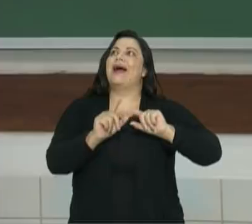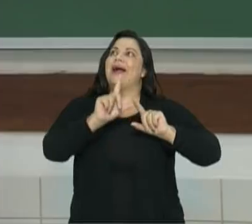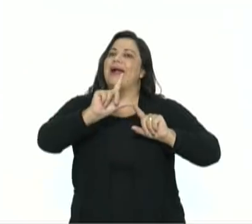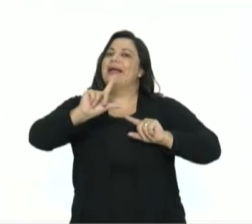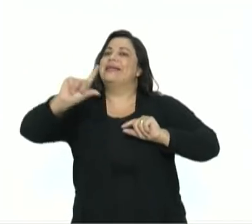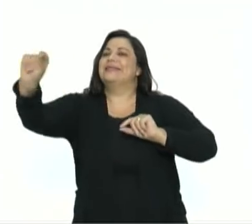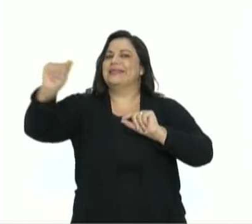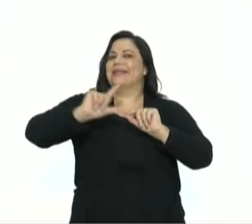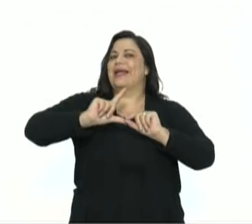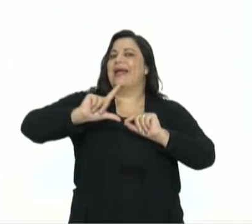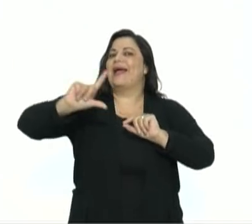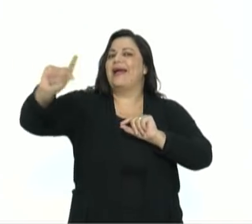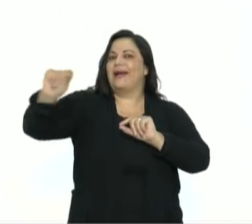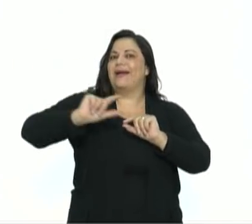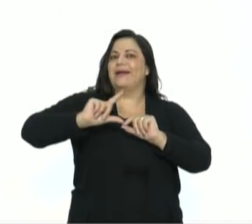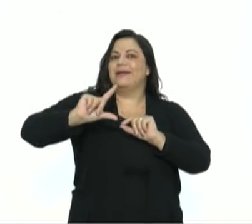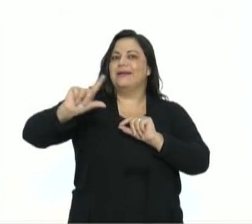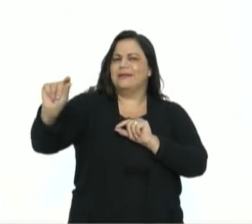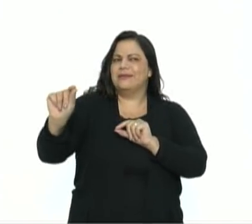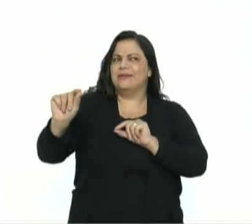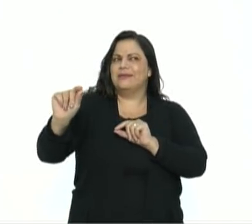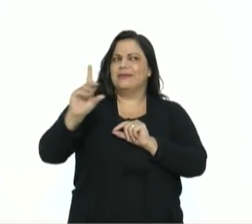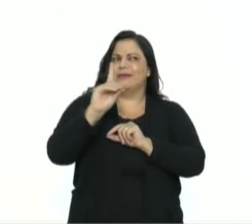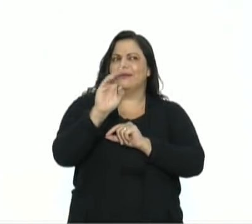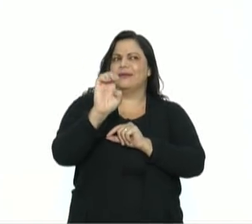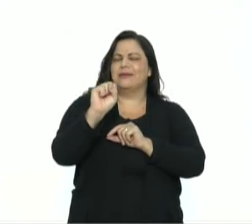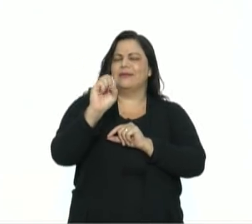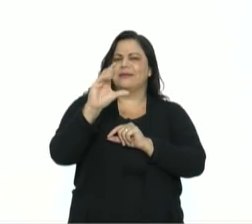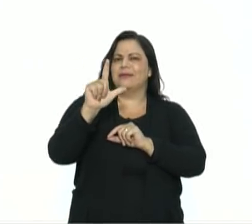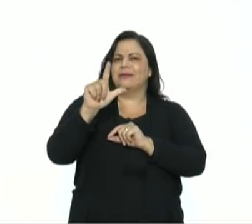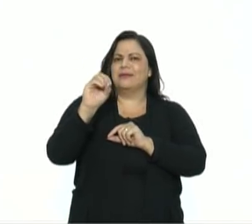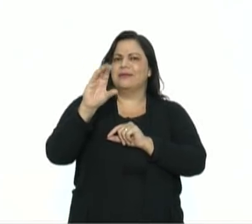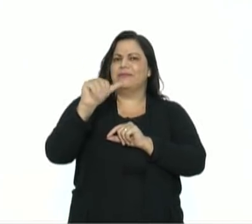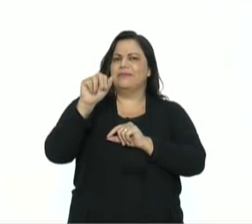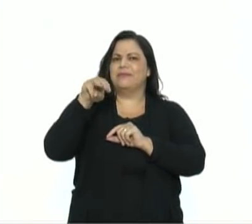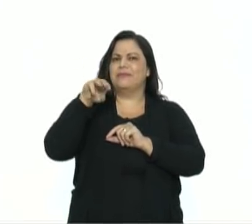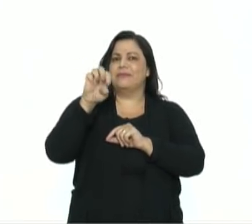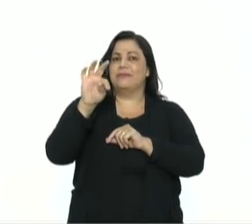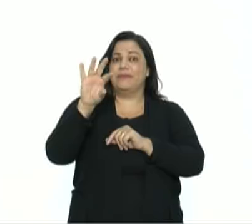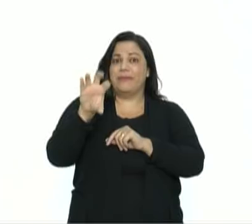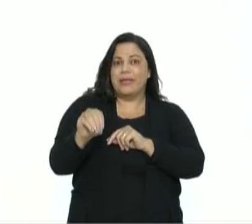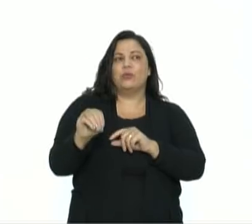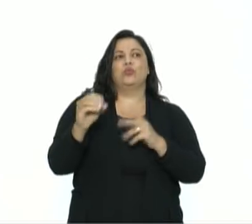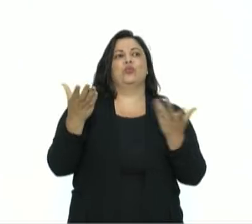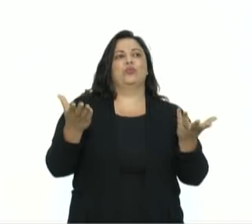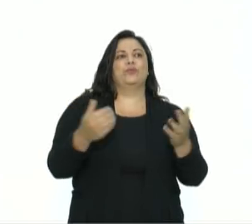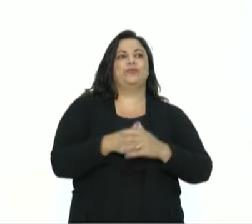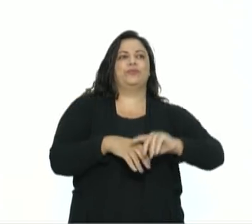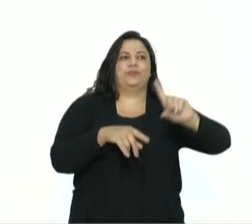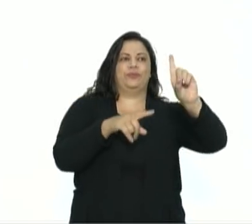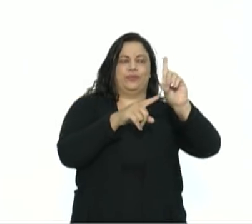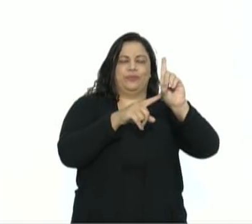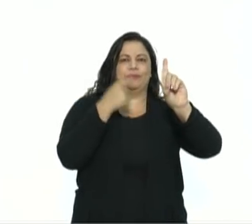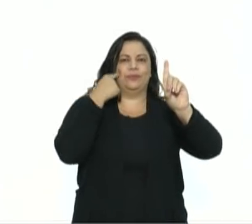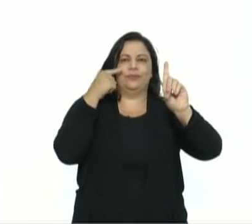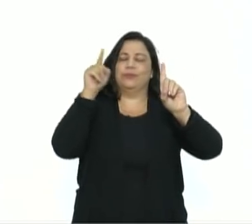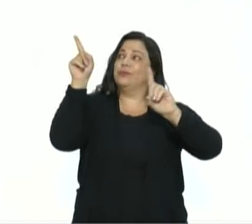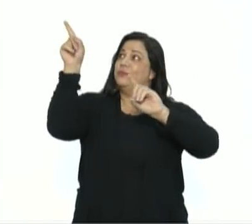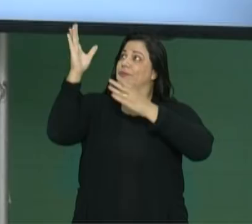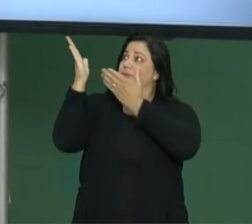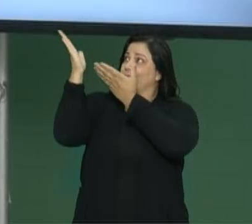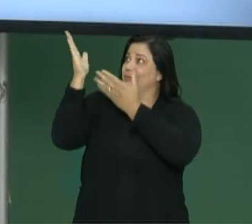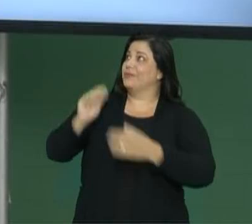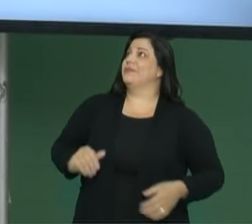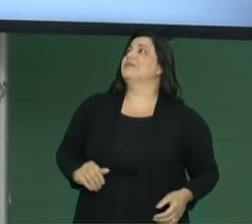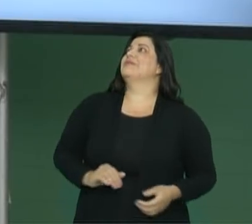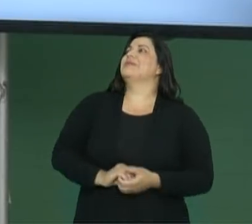velocidade. Velocidade é igual distância pelo tempo. Calculando o deslocamento, certo? Achamos aqui o deslocamento